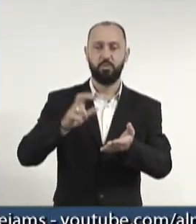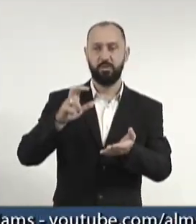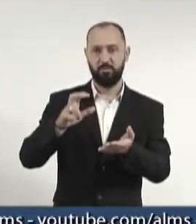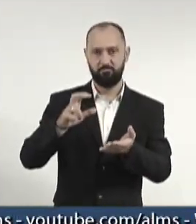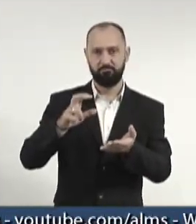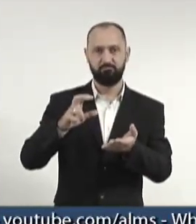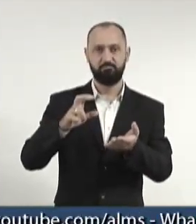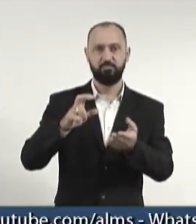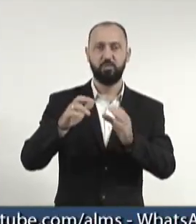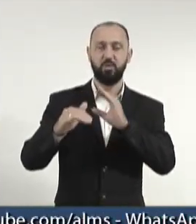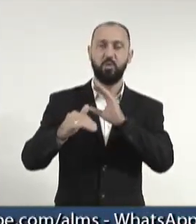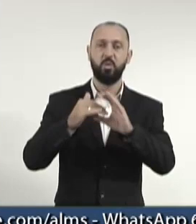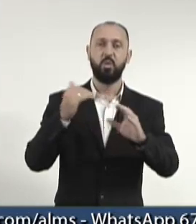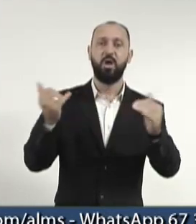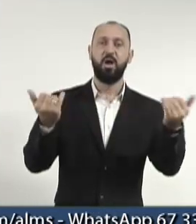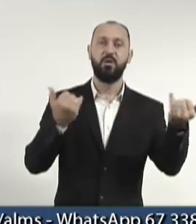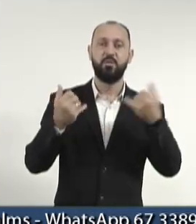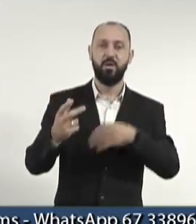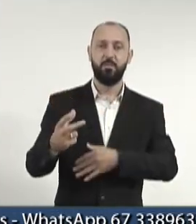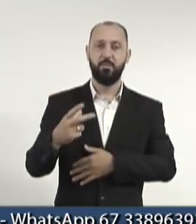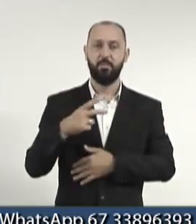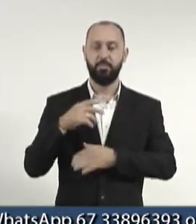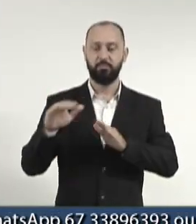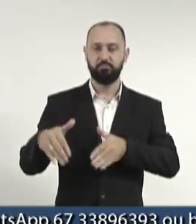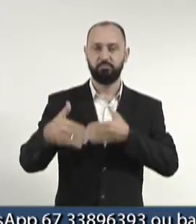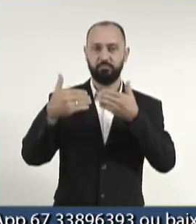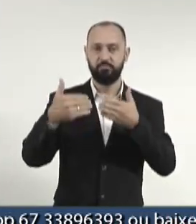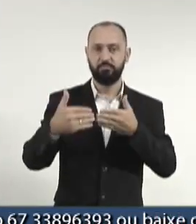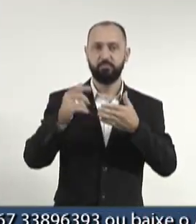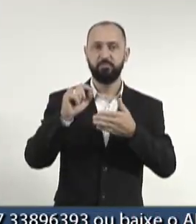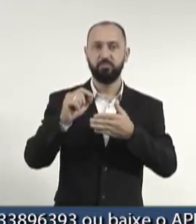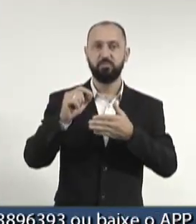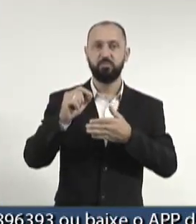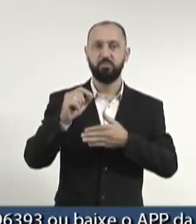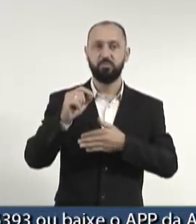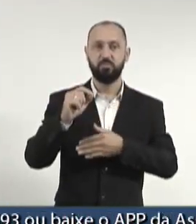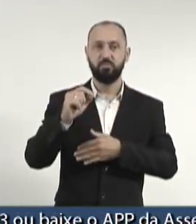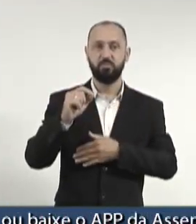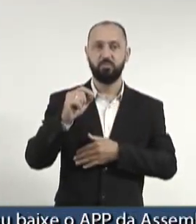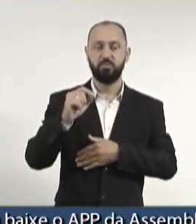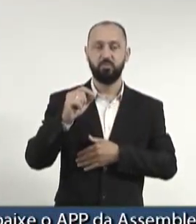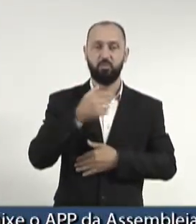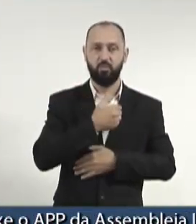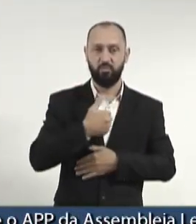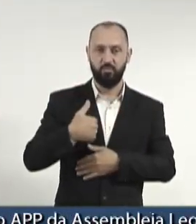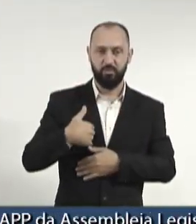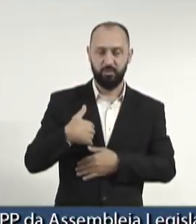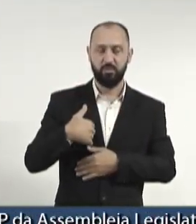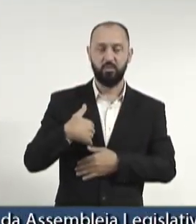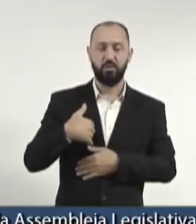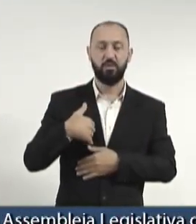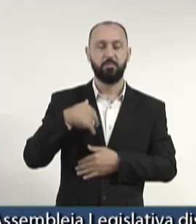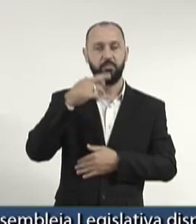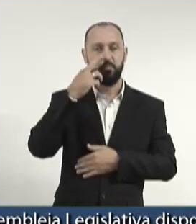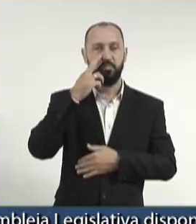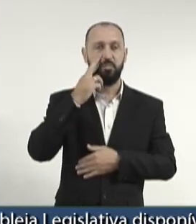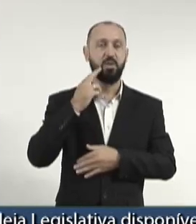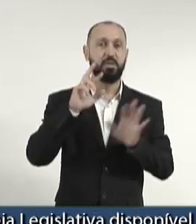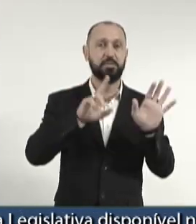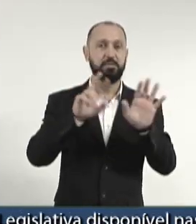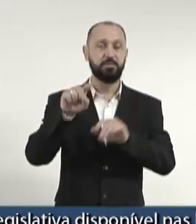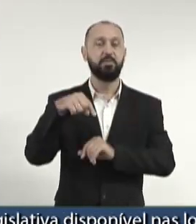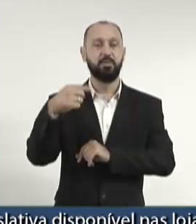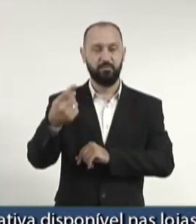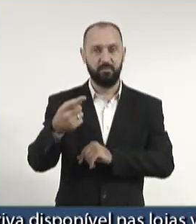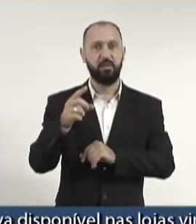um comunicado pessoal, viva voz do governador Eduardo Riedel, me comunicando que a semana que vem